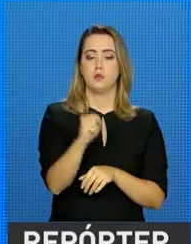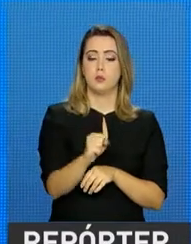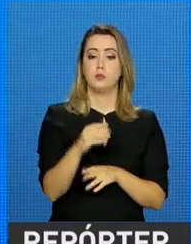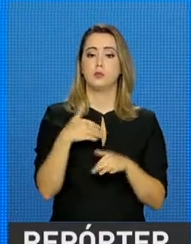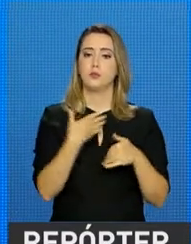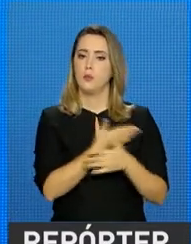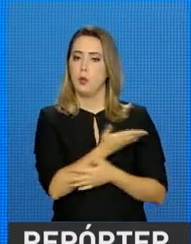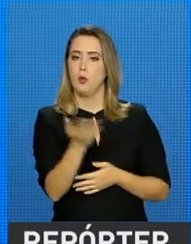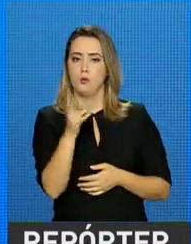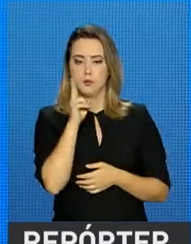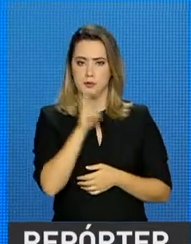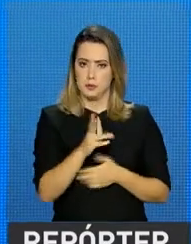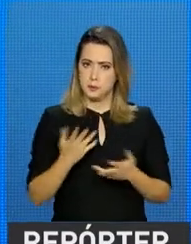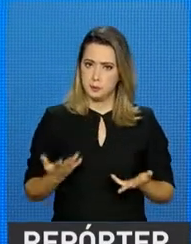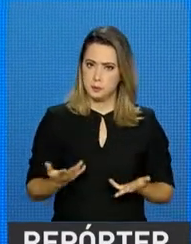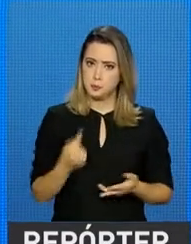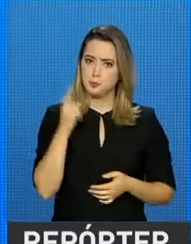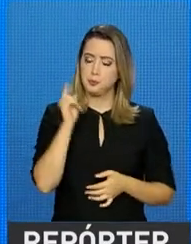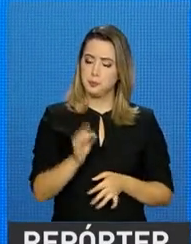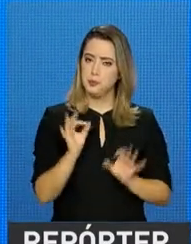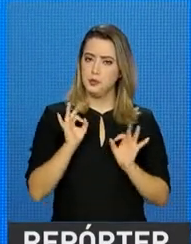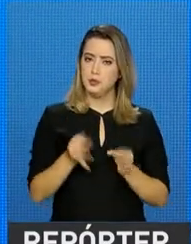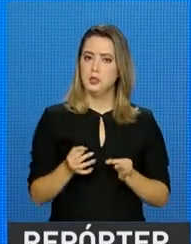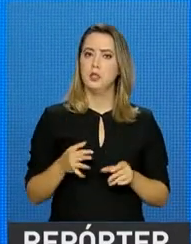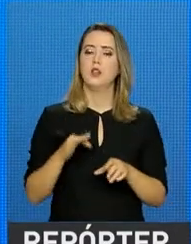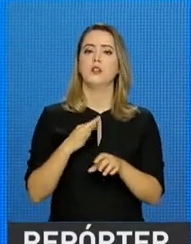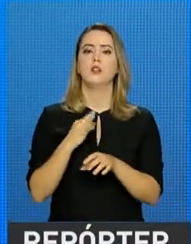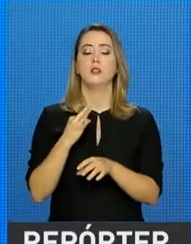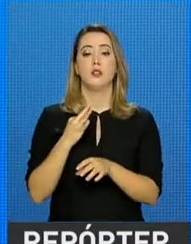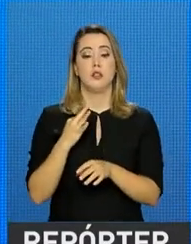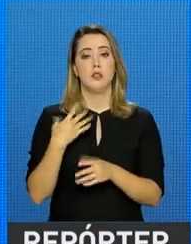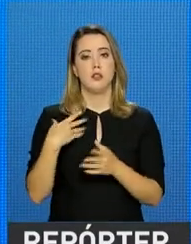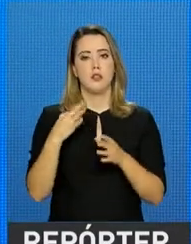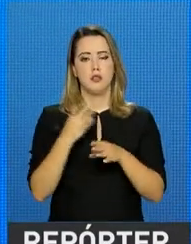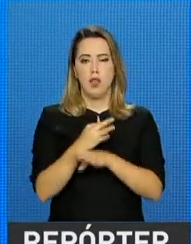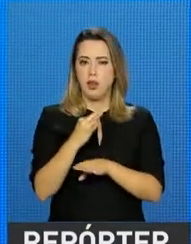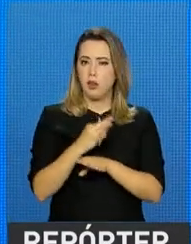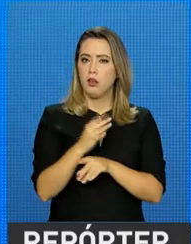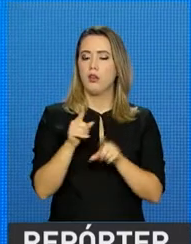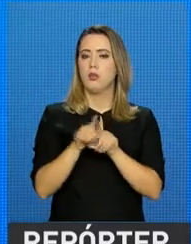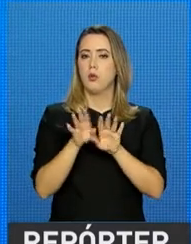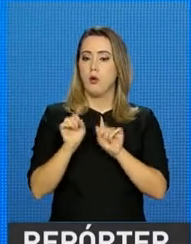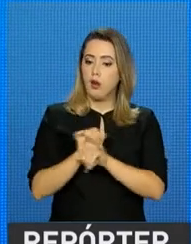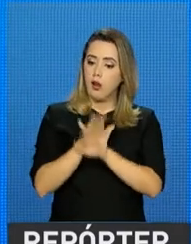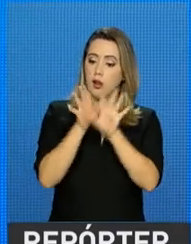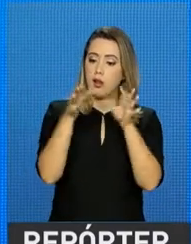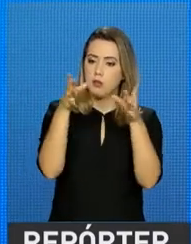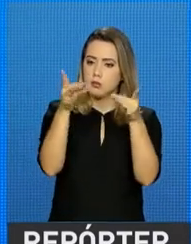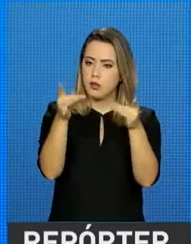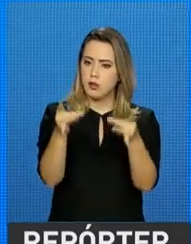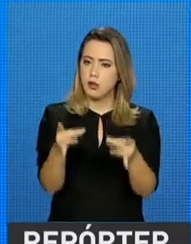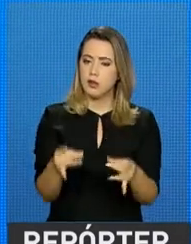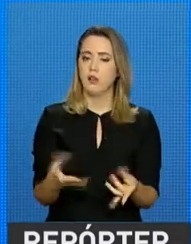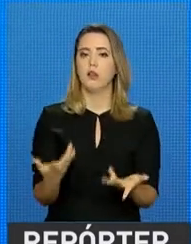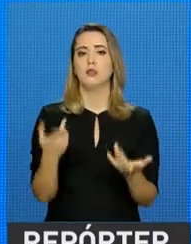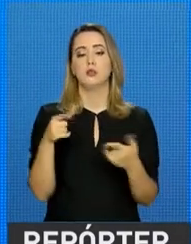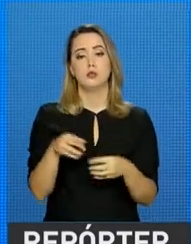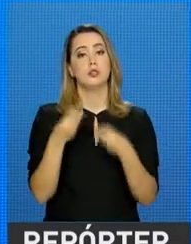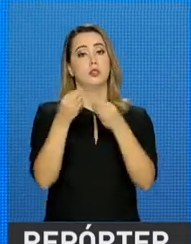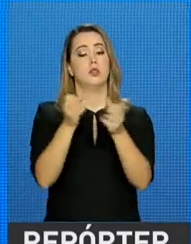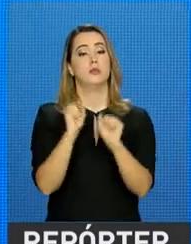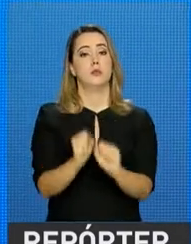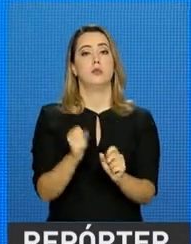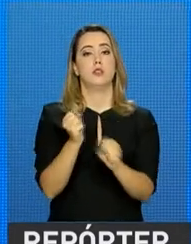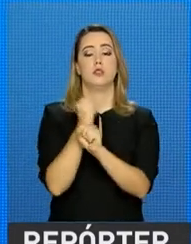Como veem, são critérios técnicos, claros, bem definidos e que garantem que as obras que estão